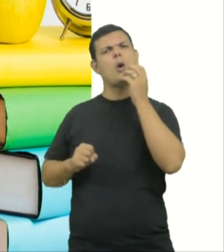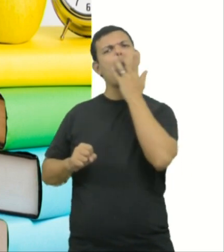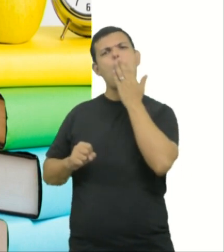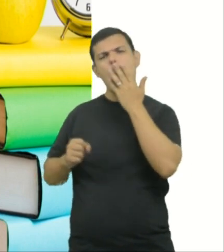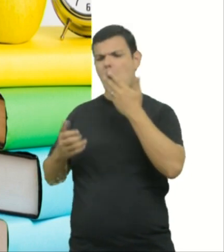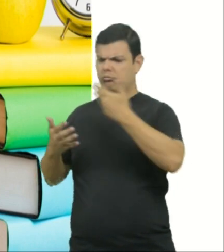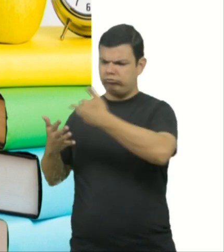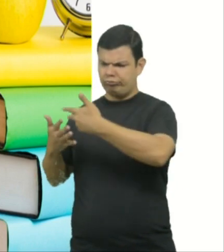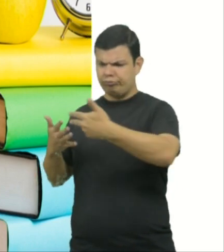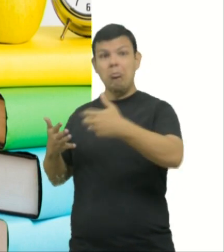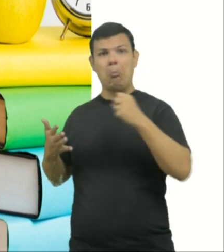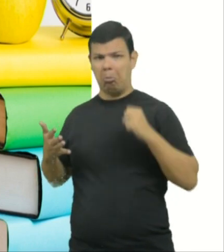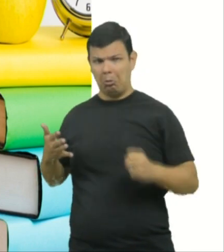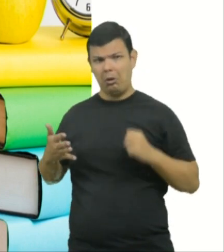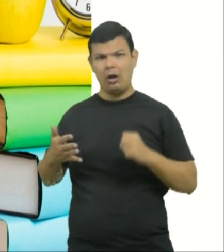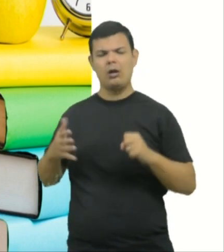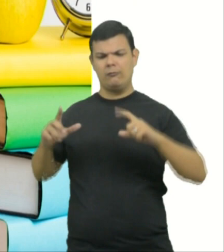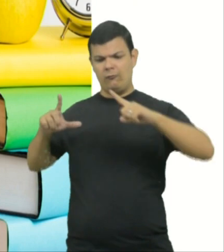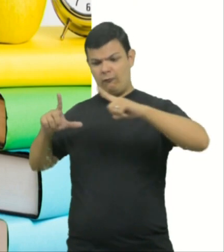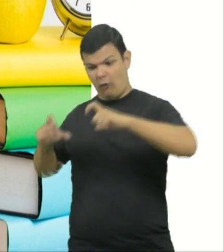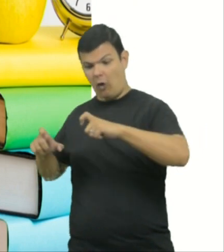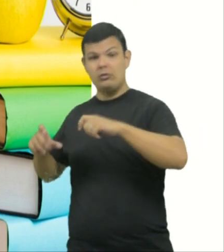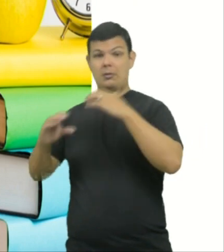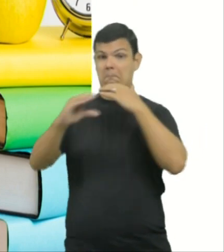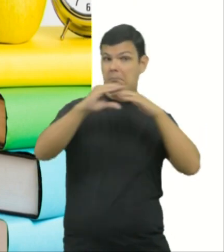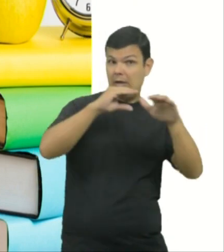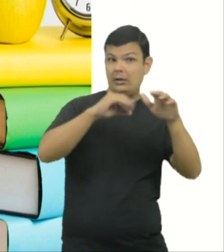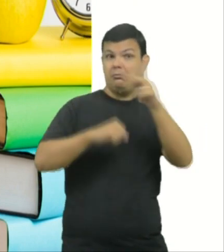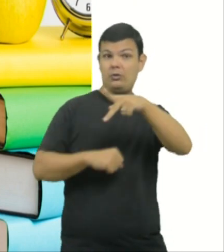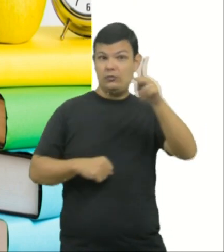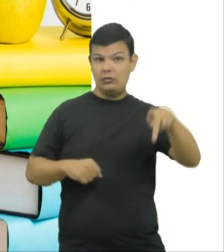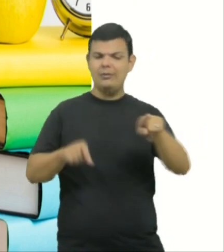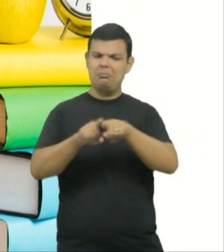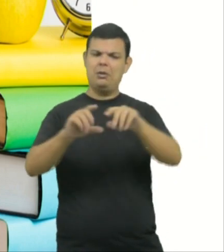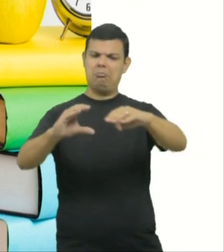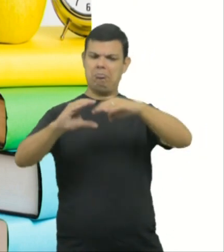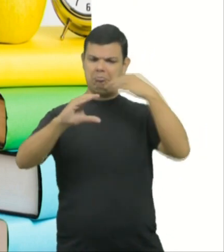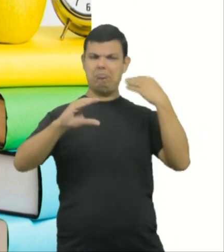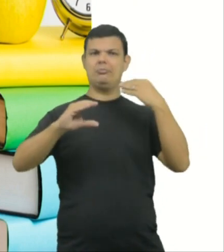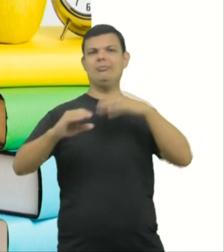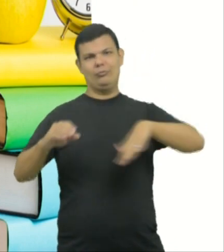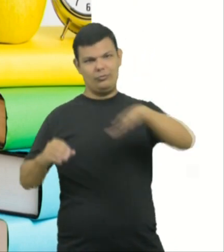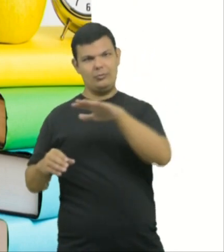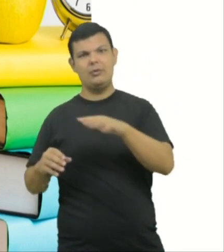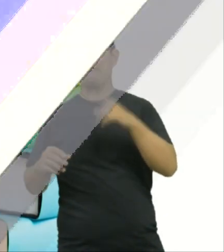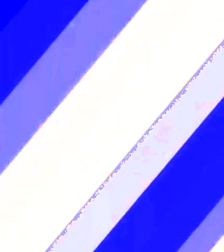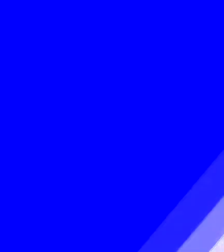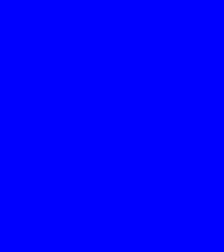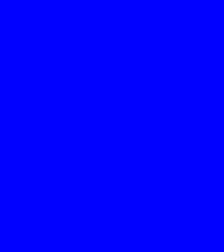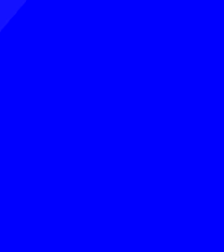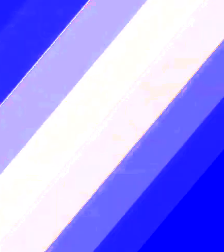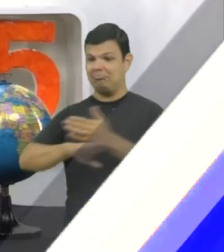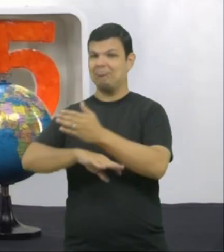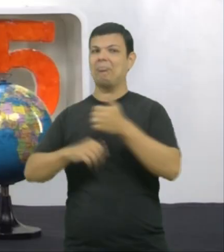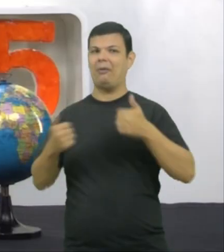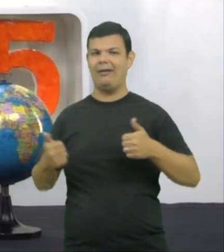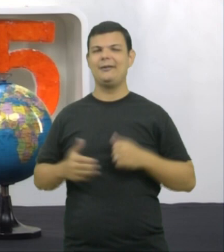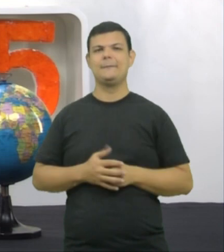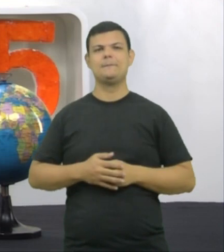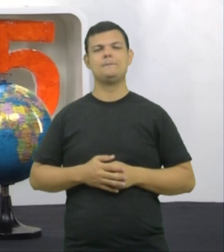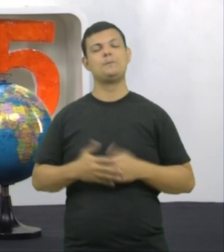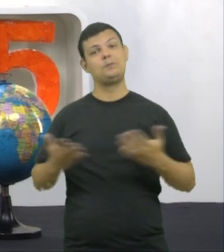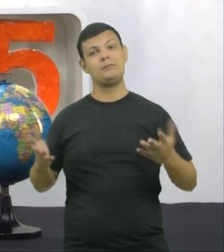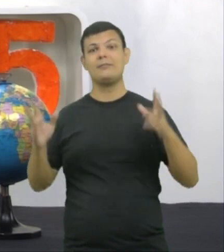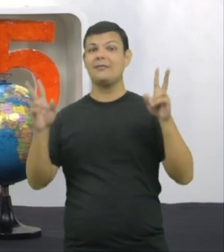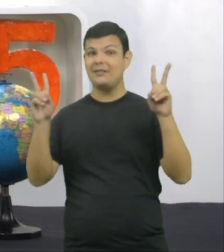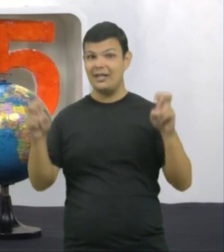quiser, tira a foto e manda para o seu professor e mande para a gente saber que você está participando, tá certo? Nossa atividade de hoje